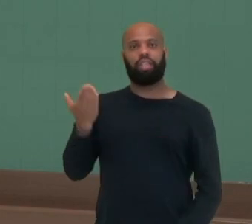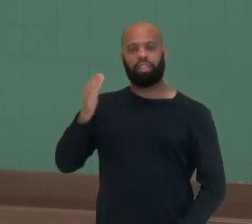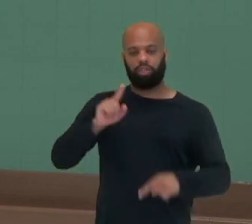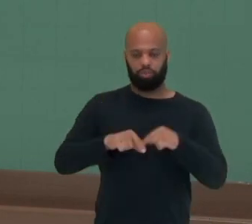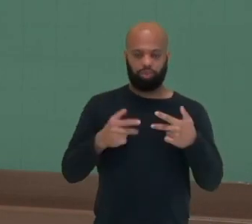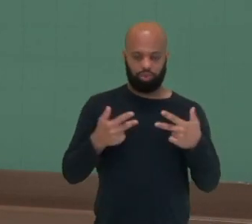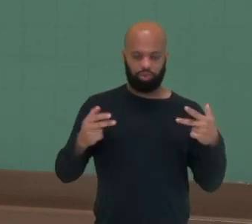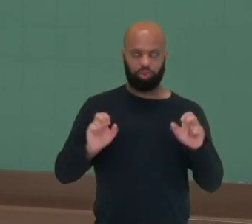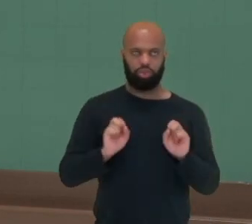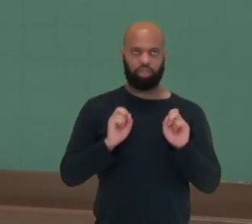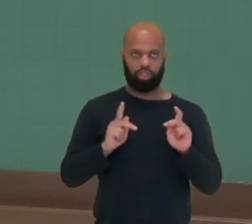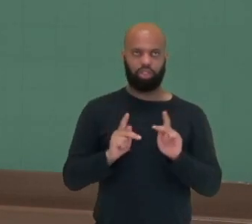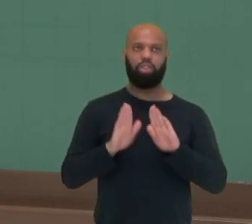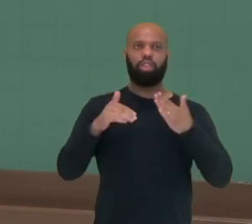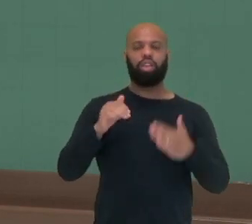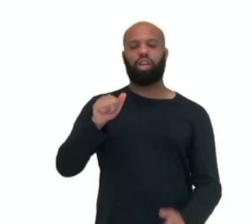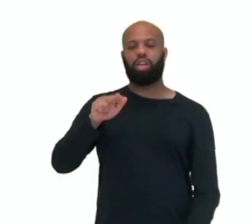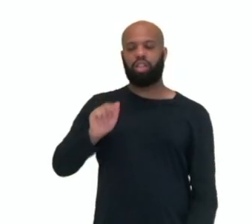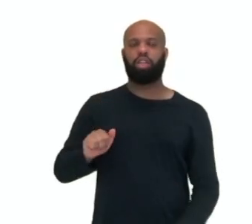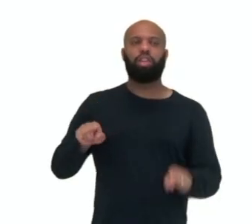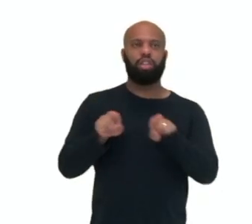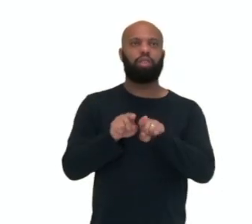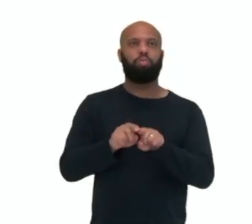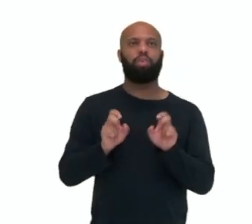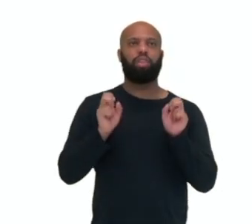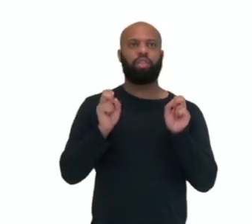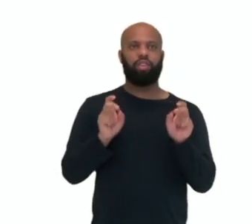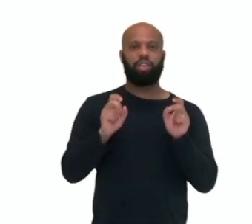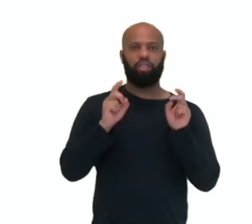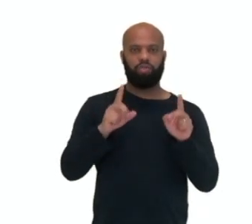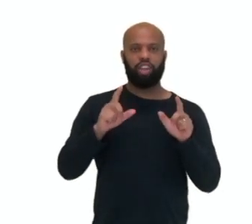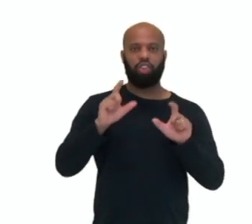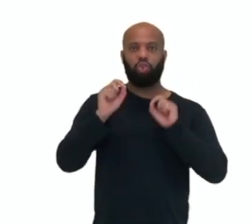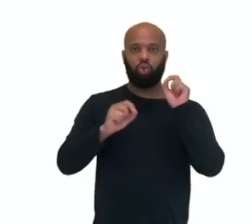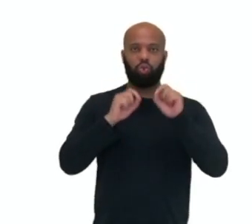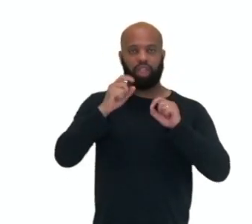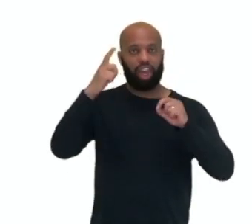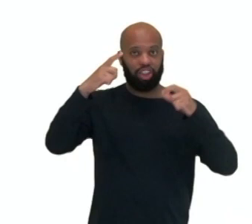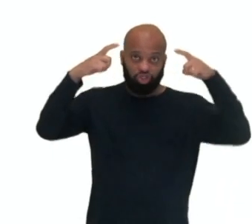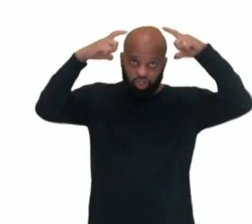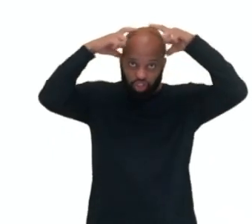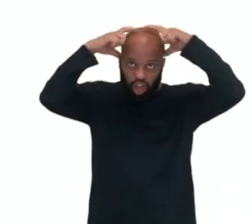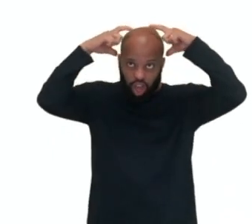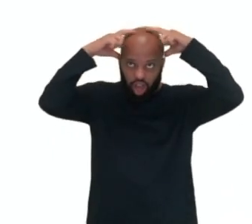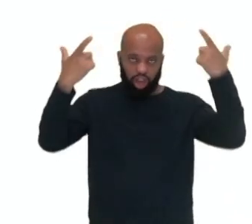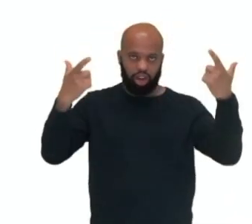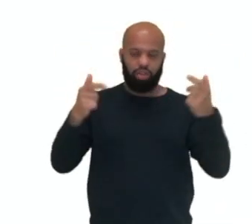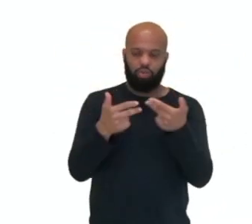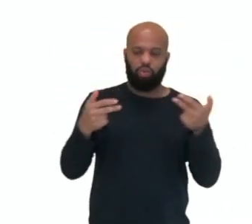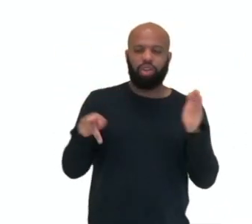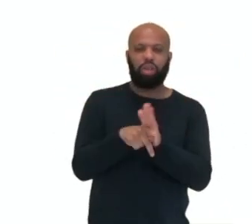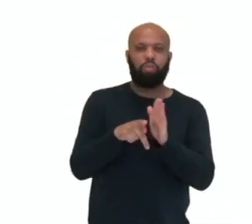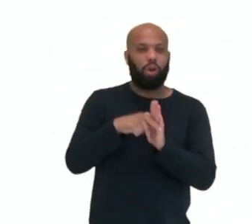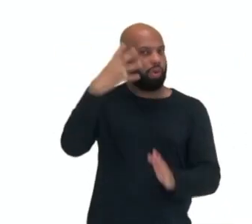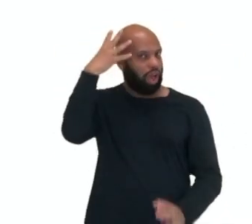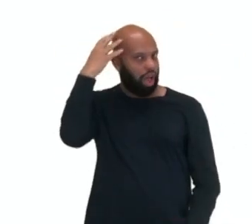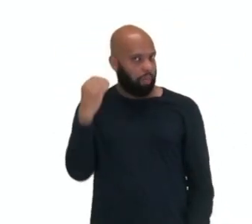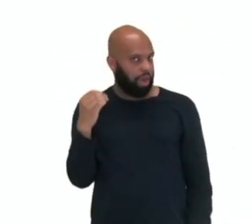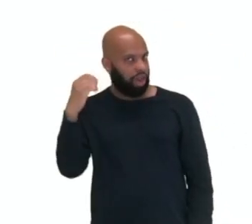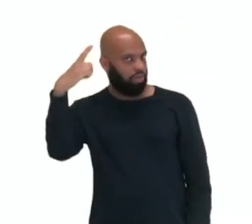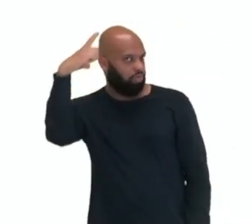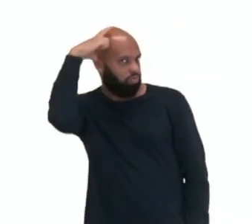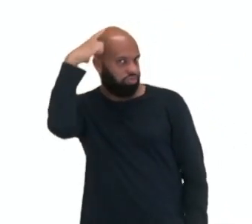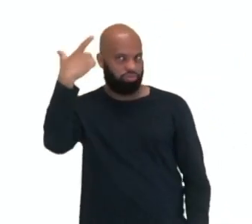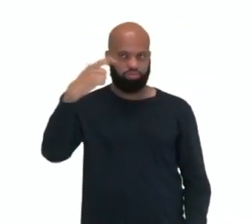produto. Então, Ana também vende tiaras de tecido e acessórios para cabelo, né? Então ela tem uma linha